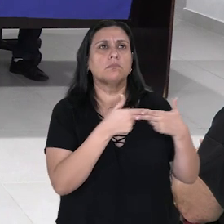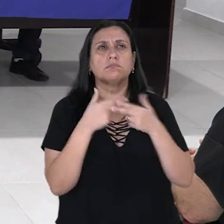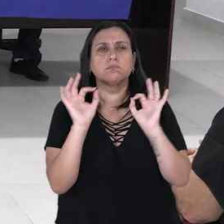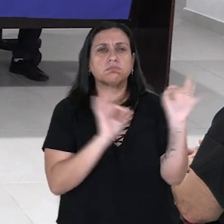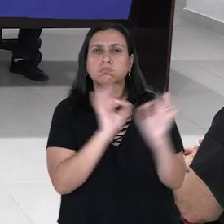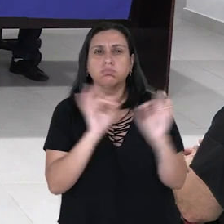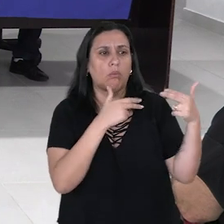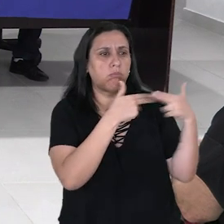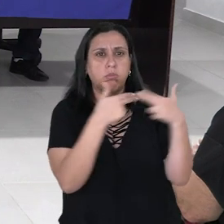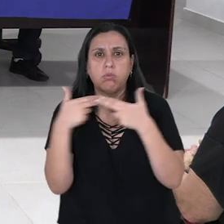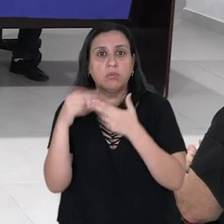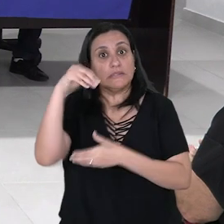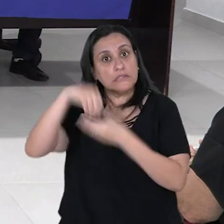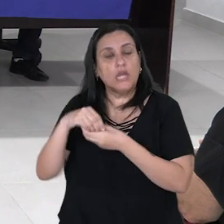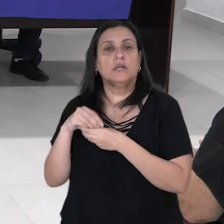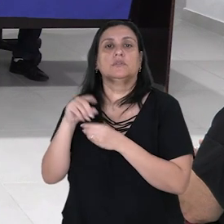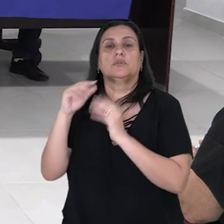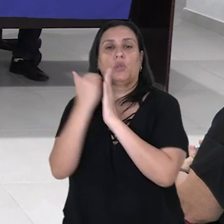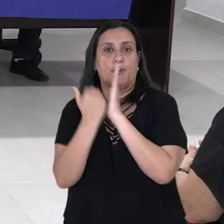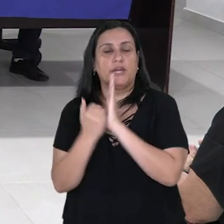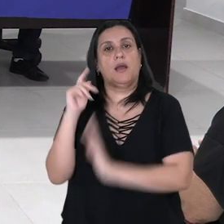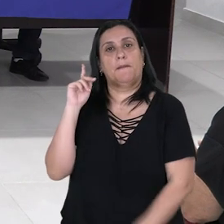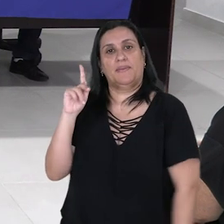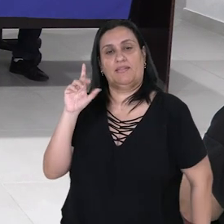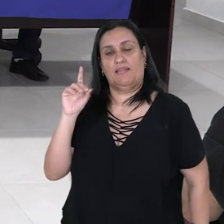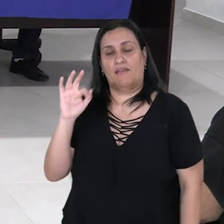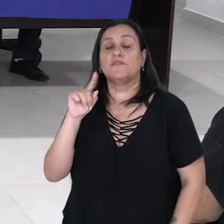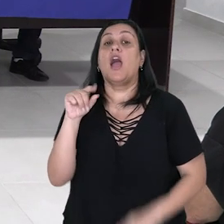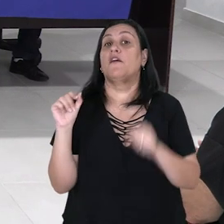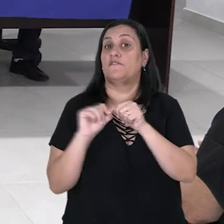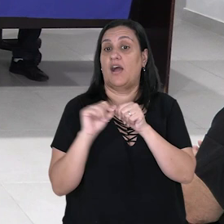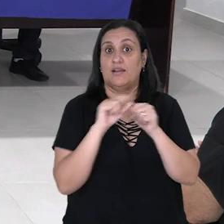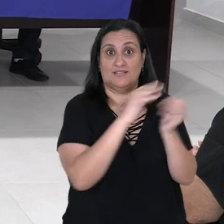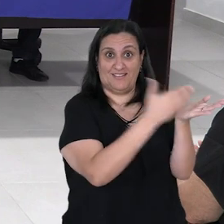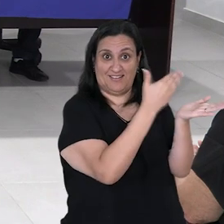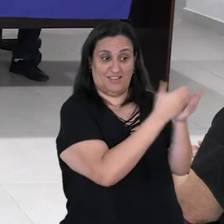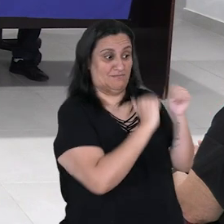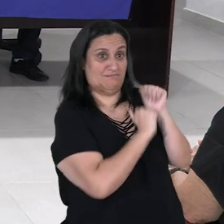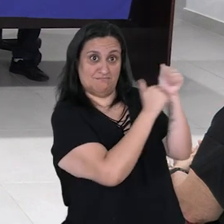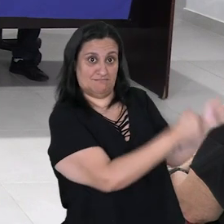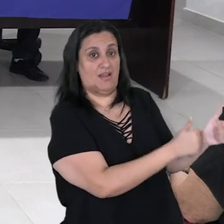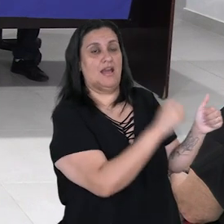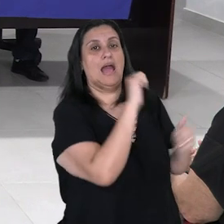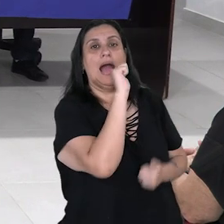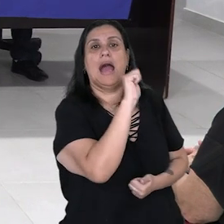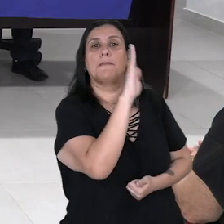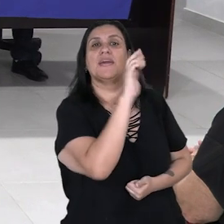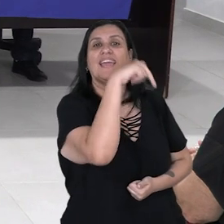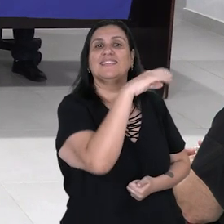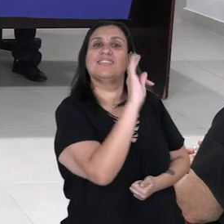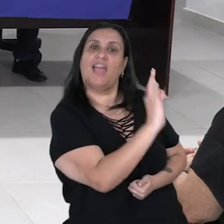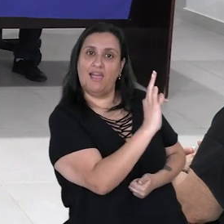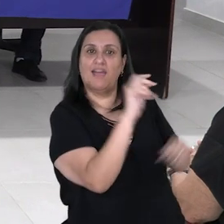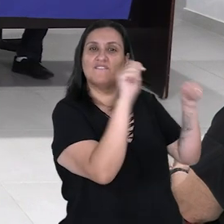ali no Braille Fácil. E da mesma forma que em tinta, a gente se baseia pela ABNT na